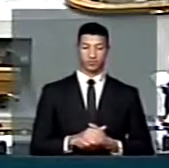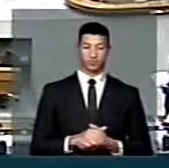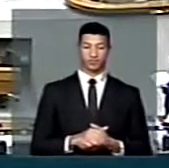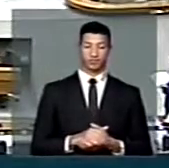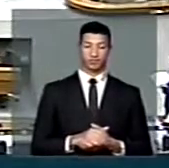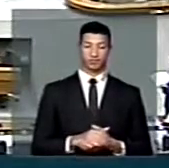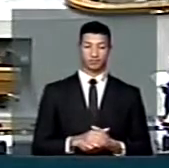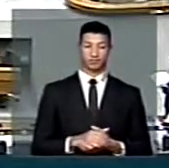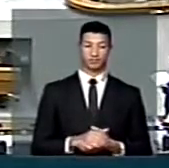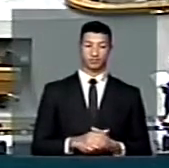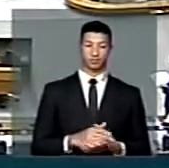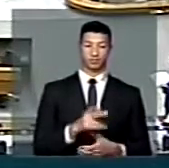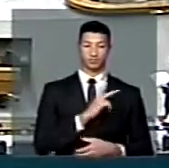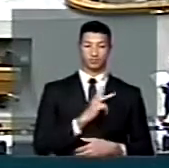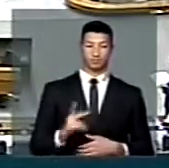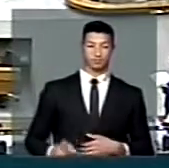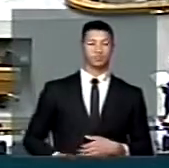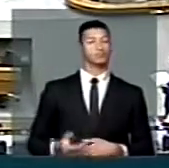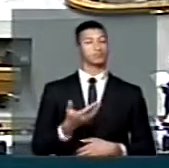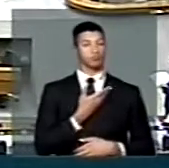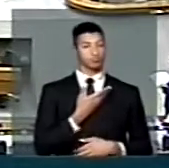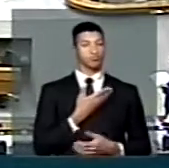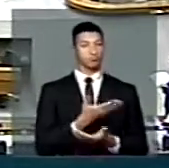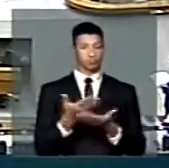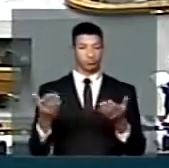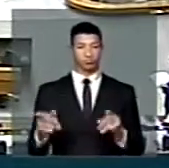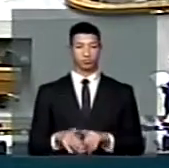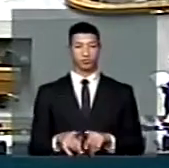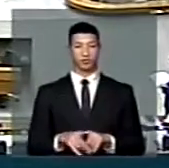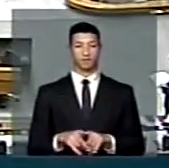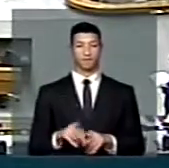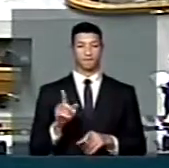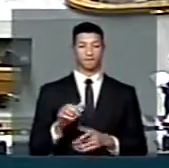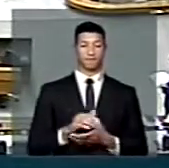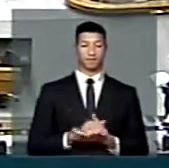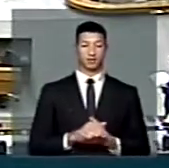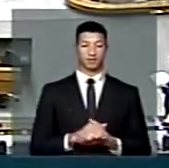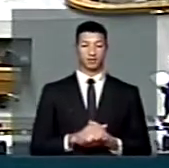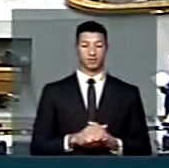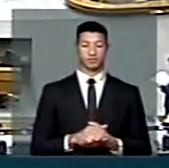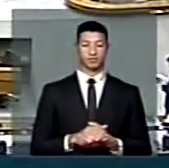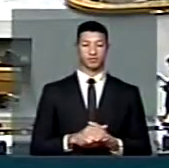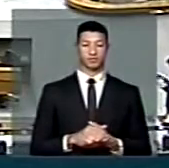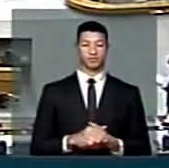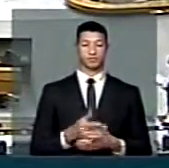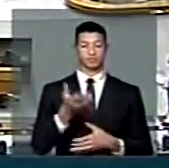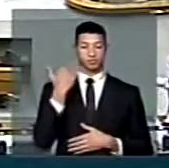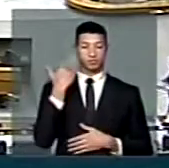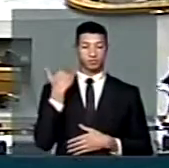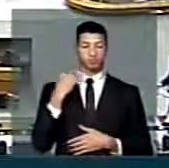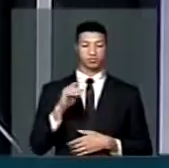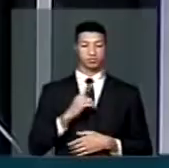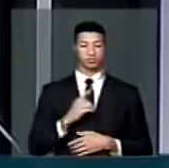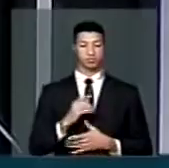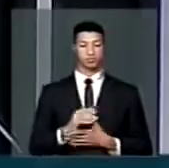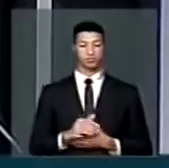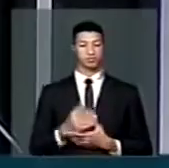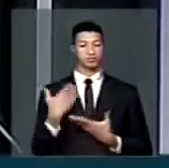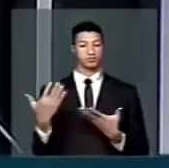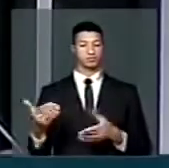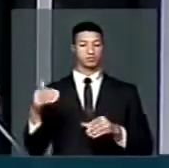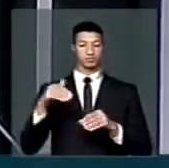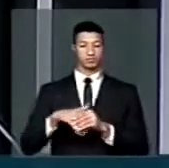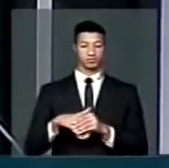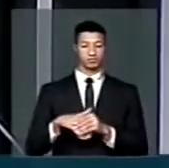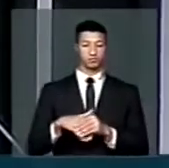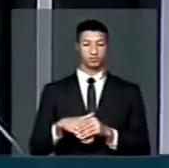Senhor presidente e colegas deputados. É sempre bom escutar-te. Há poucos instantes, nós